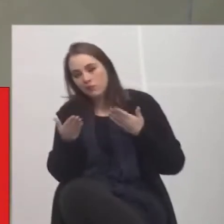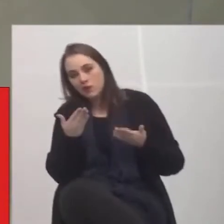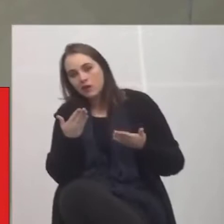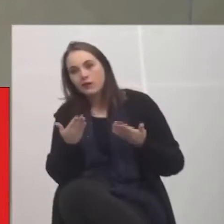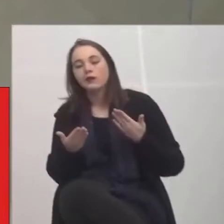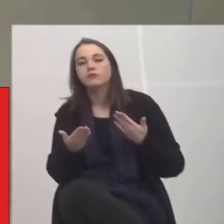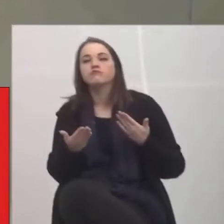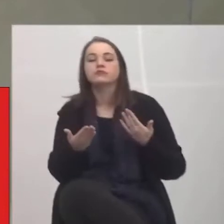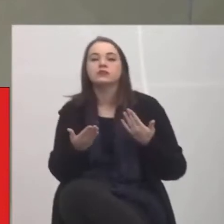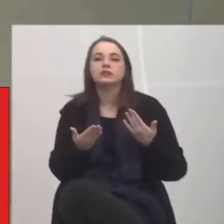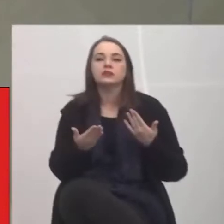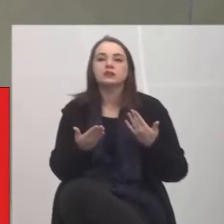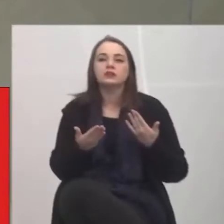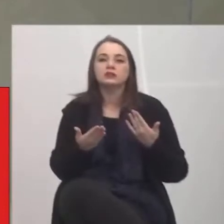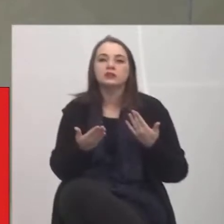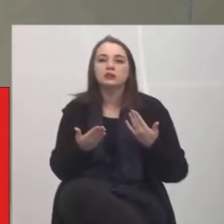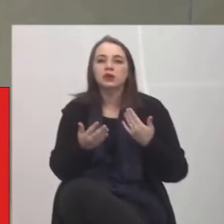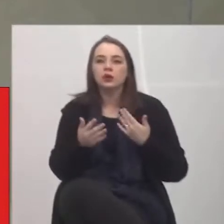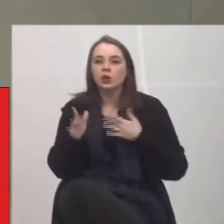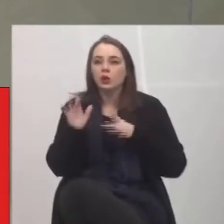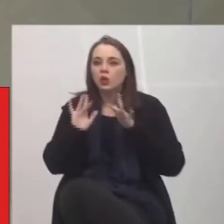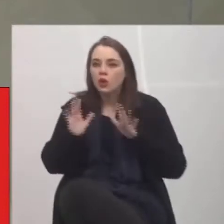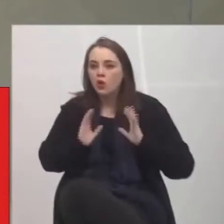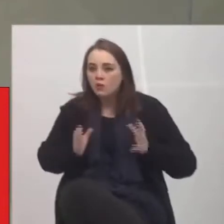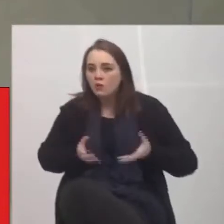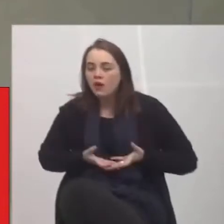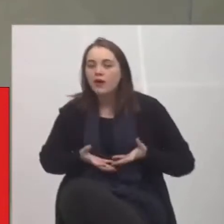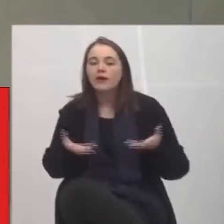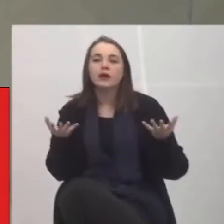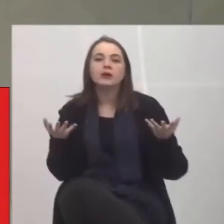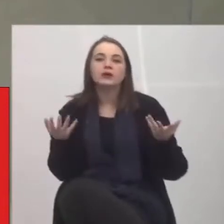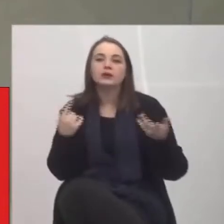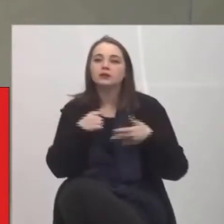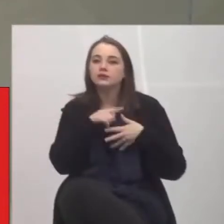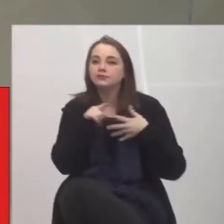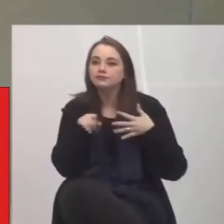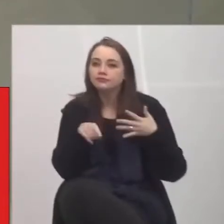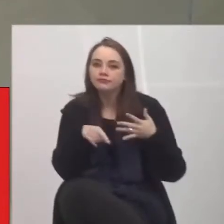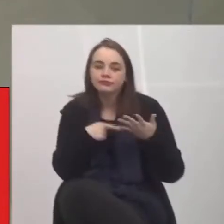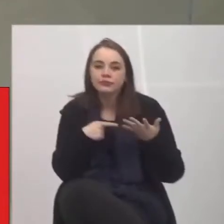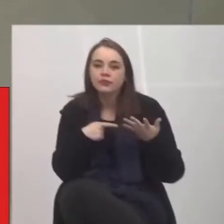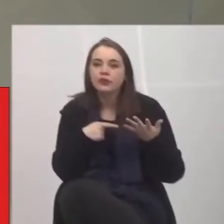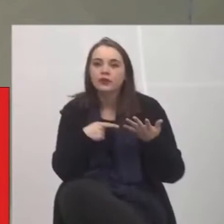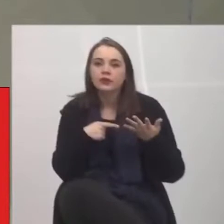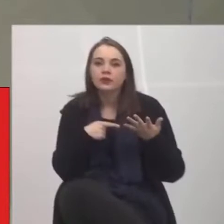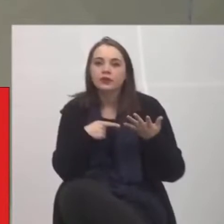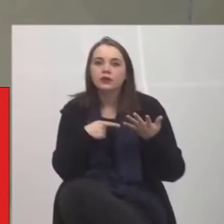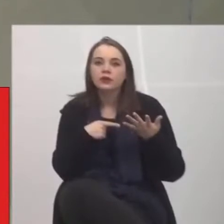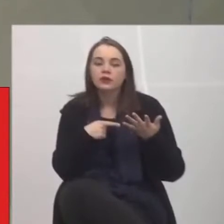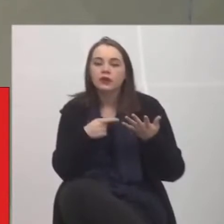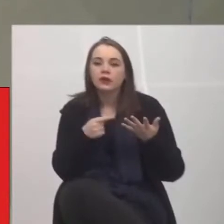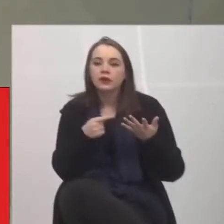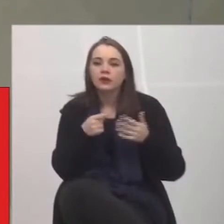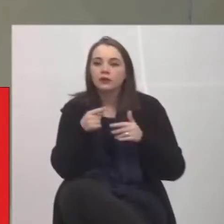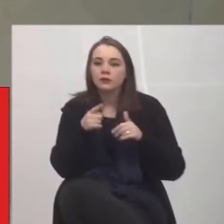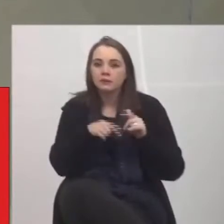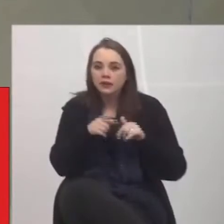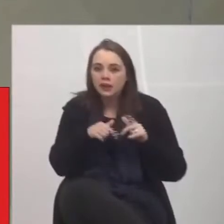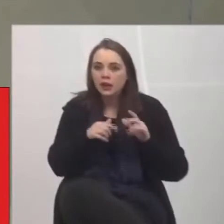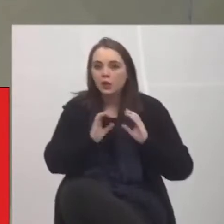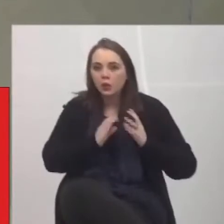então, prática corporal, coleta de material citopatológico, que é o preventivo,